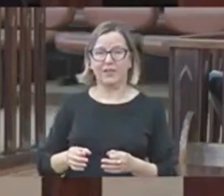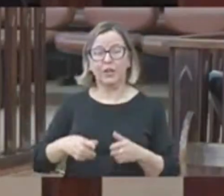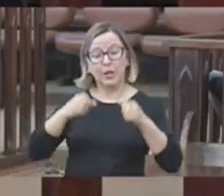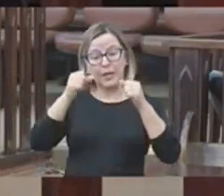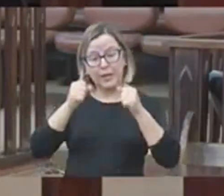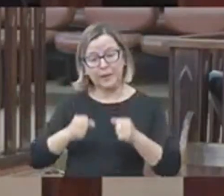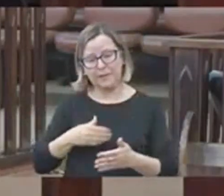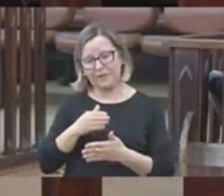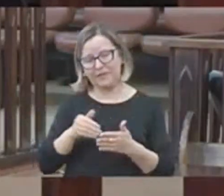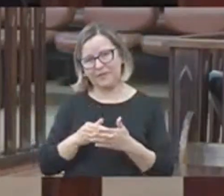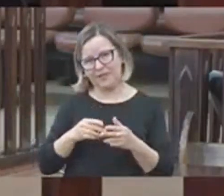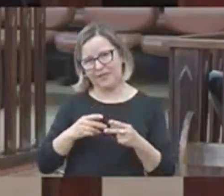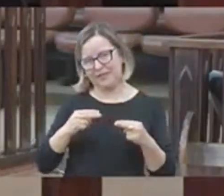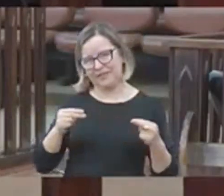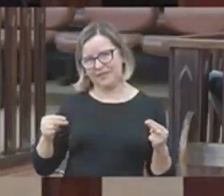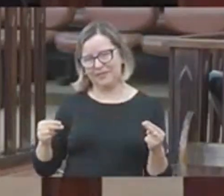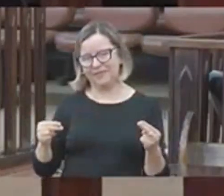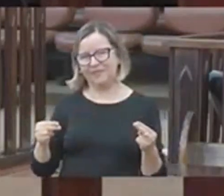mundo.